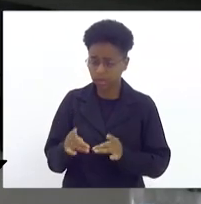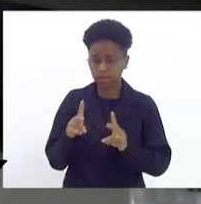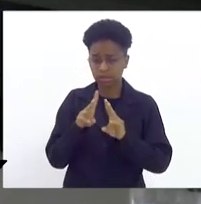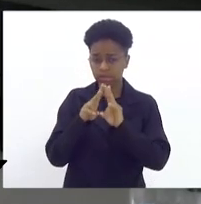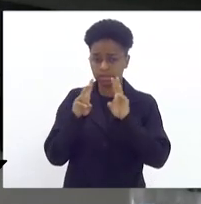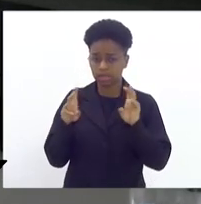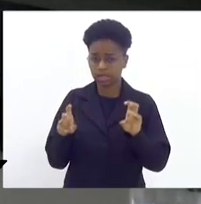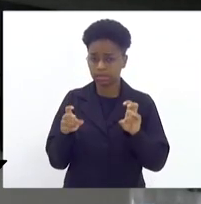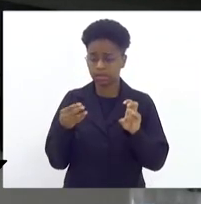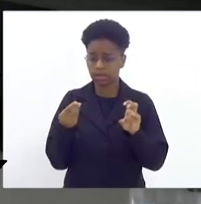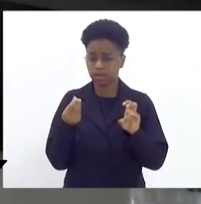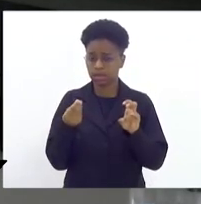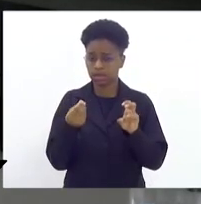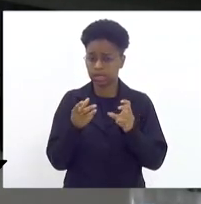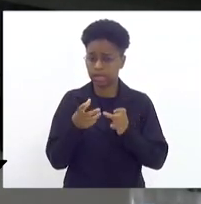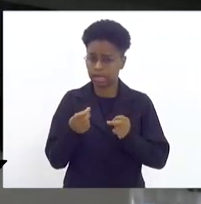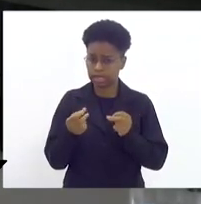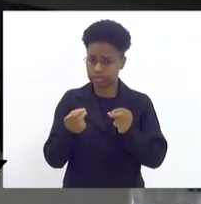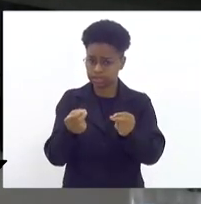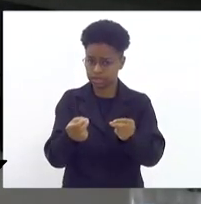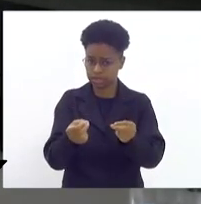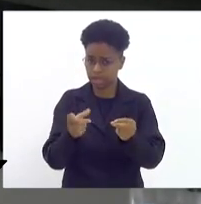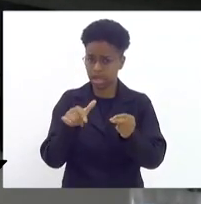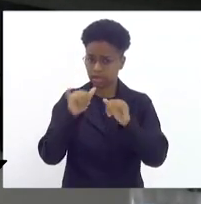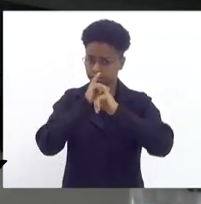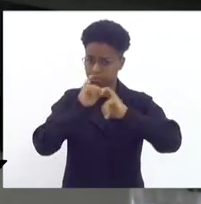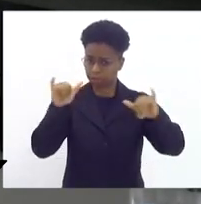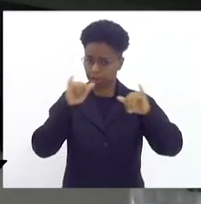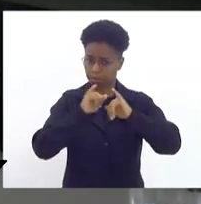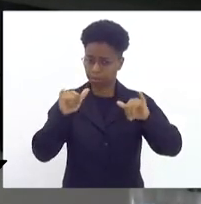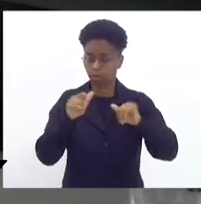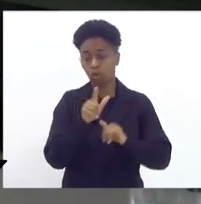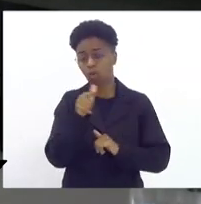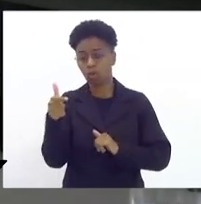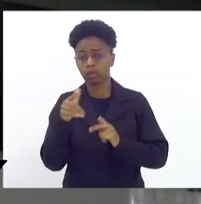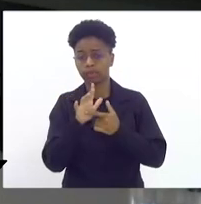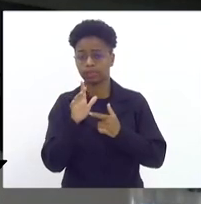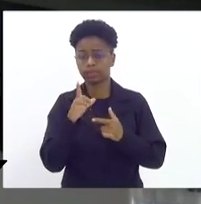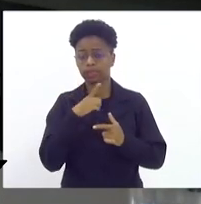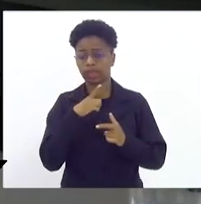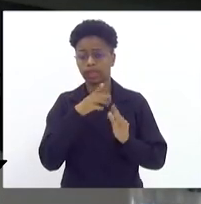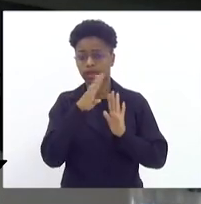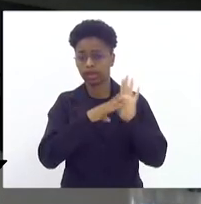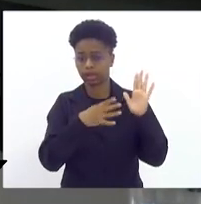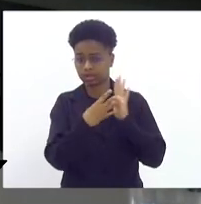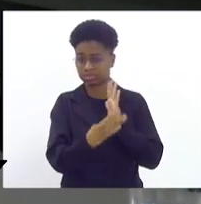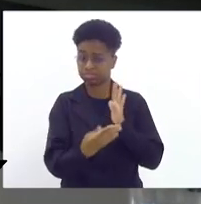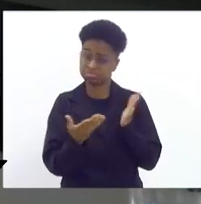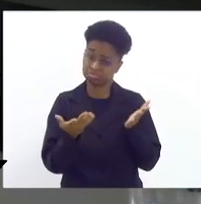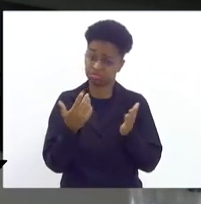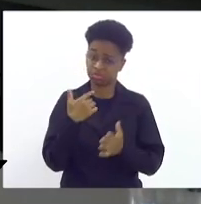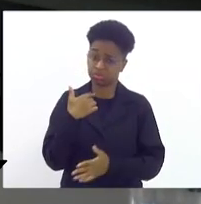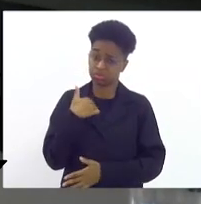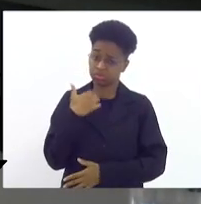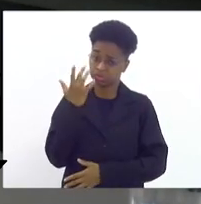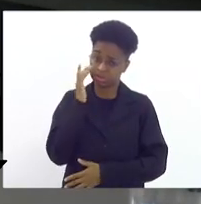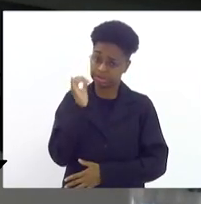combate ao câncer. É uma campanha. O outro institui um calendário. Não sei se seria a hipótese da